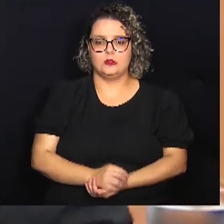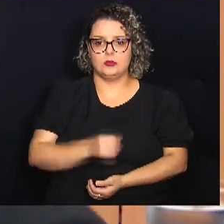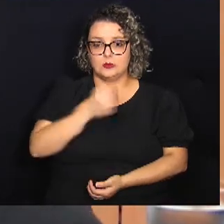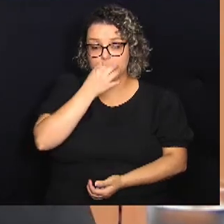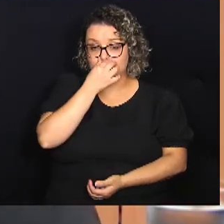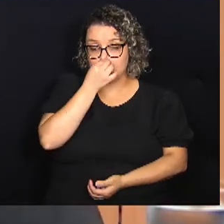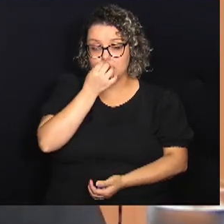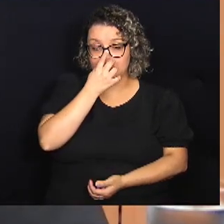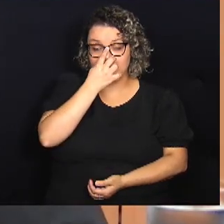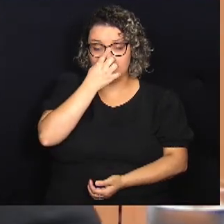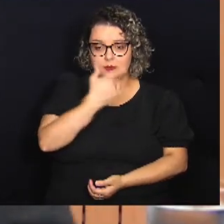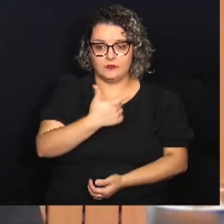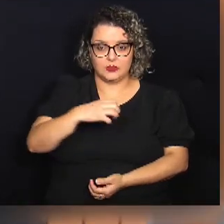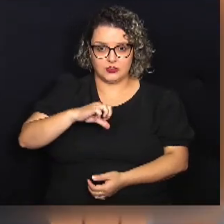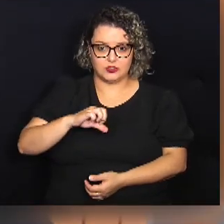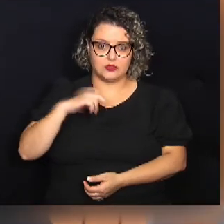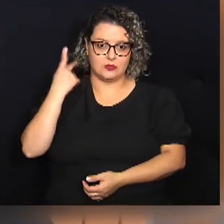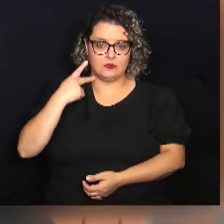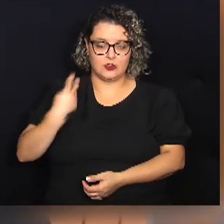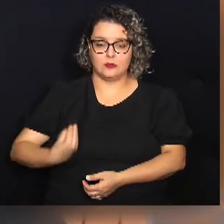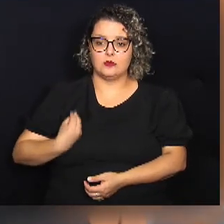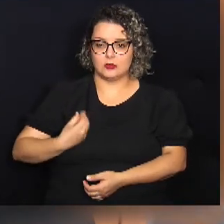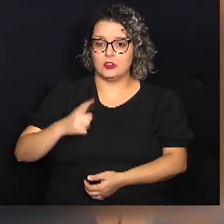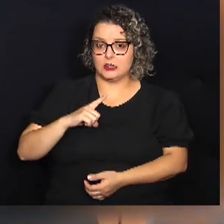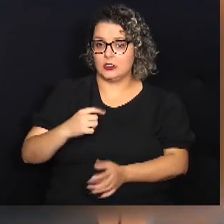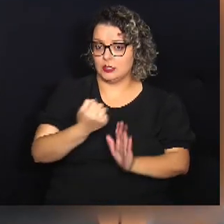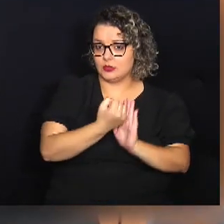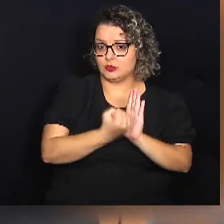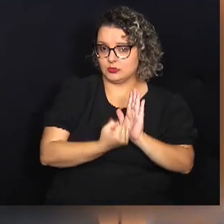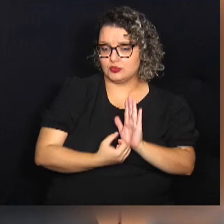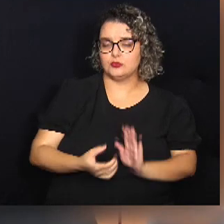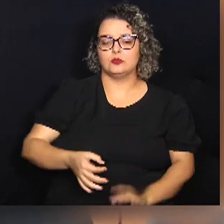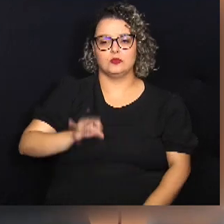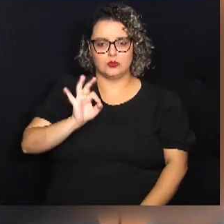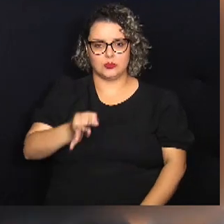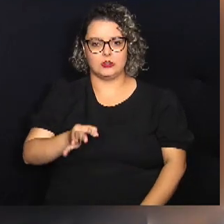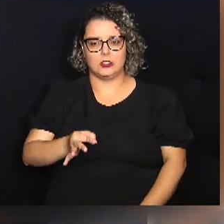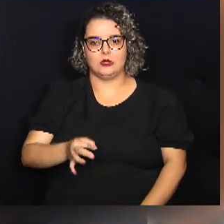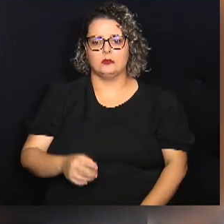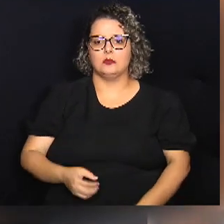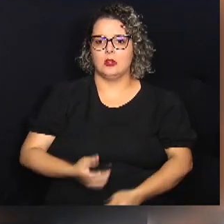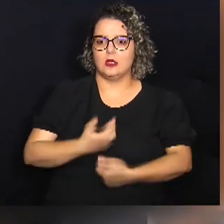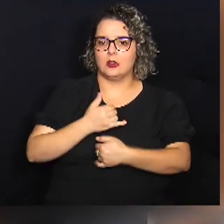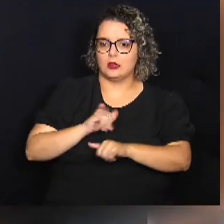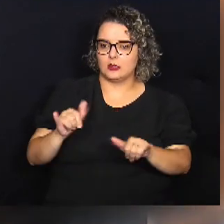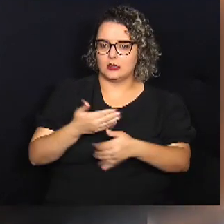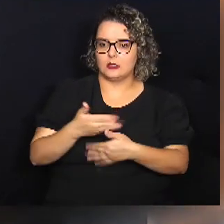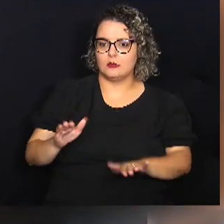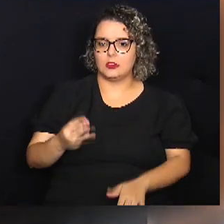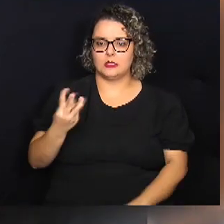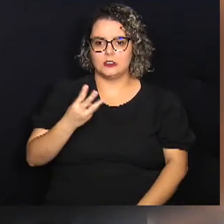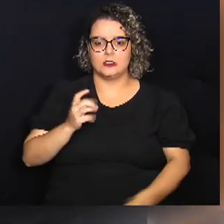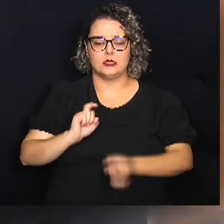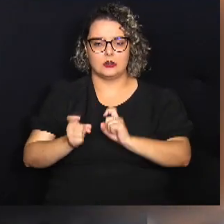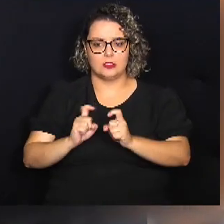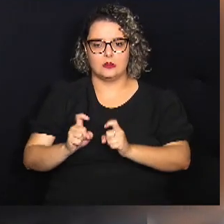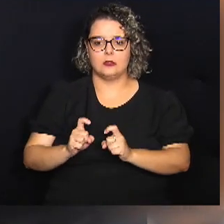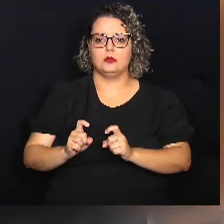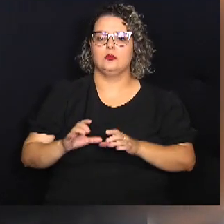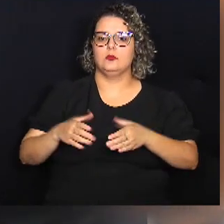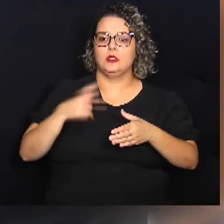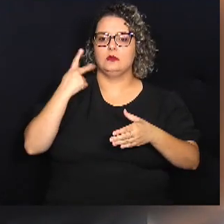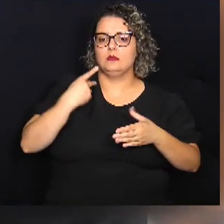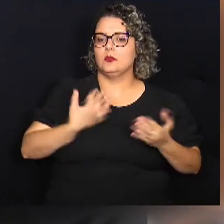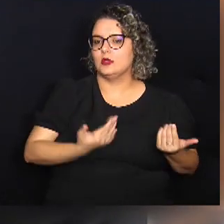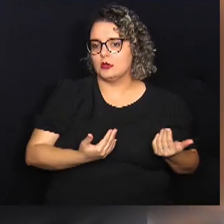Com 29 vereadores presentes, a quórum, declaro aberta a 3ª reunião plenária do Parlamento Jovem. Importante lembrar que a inscrição para a